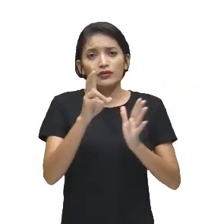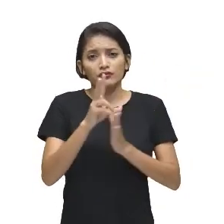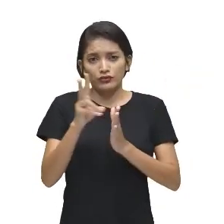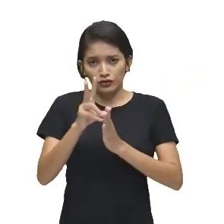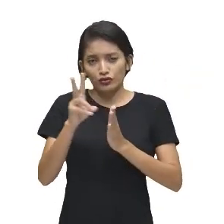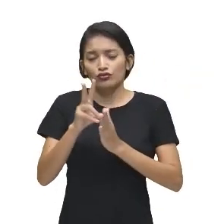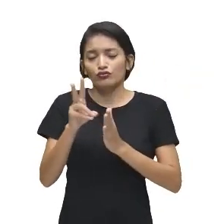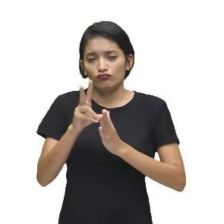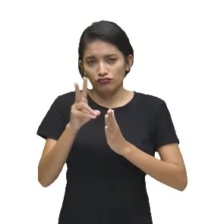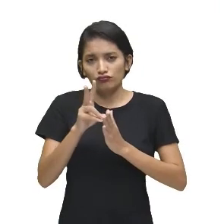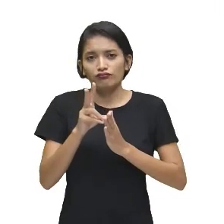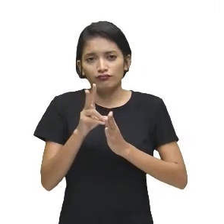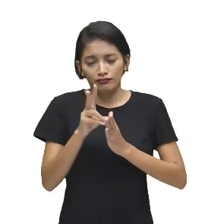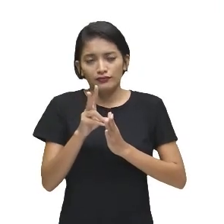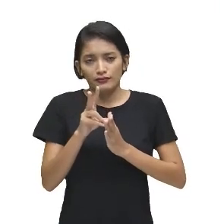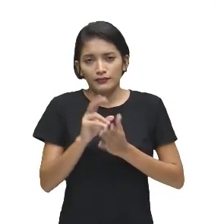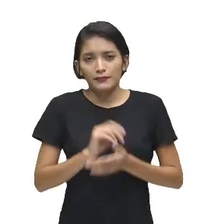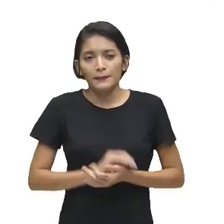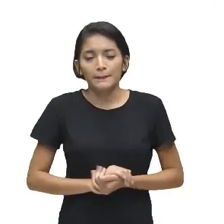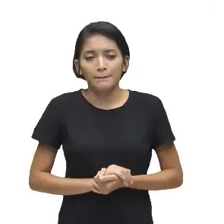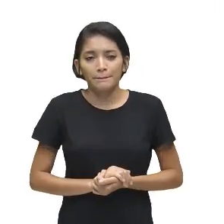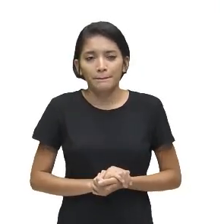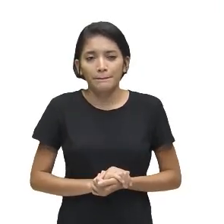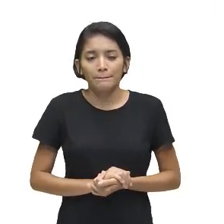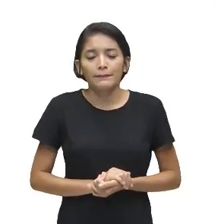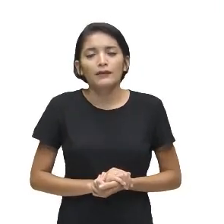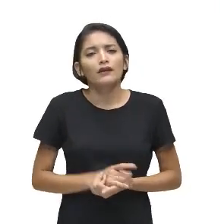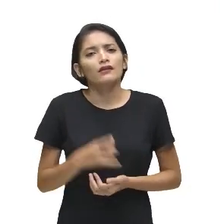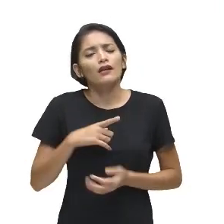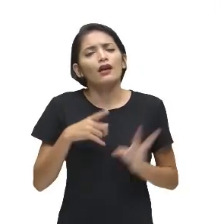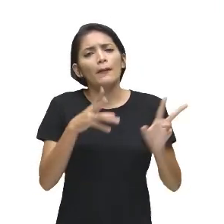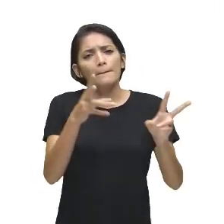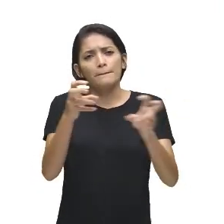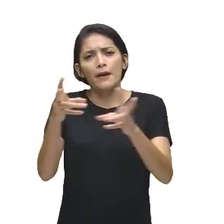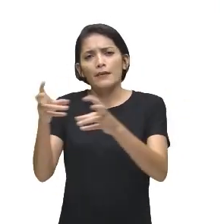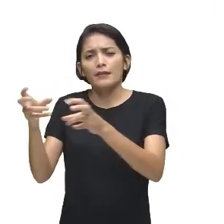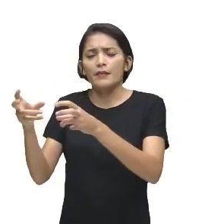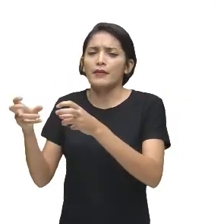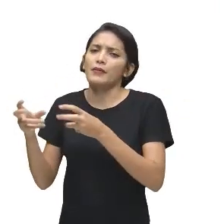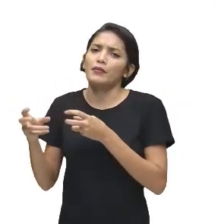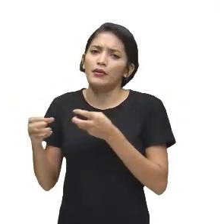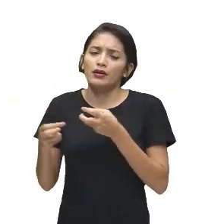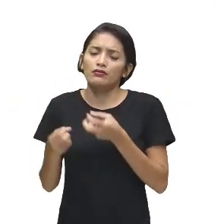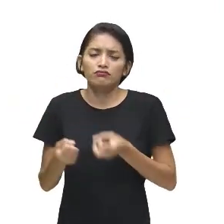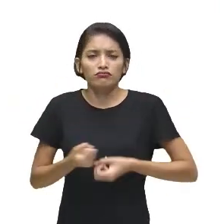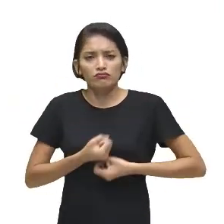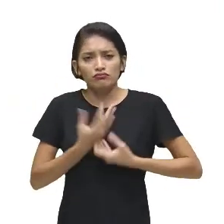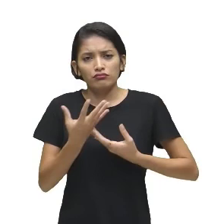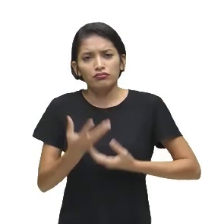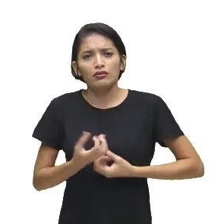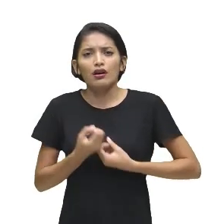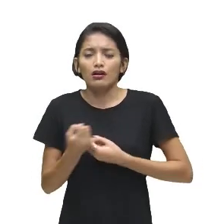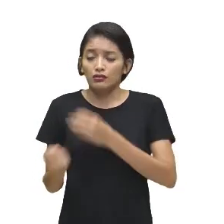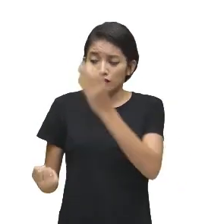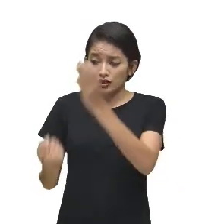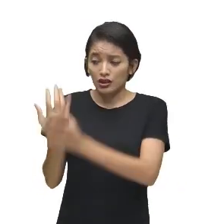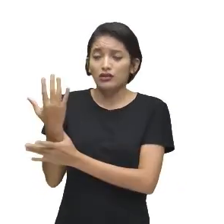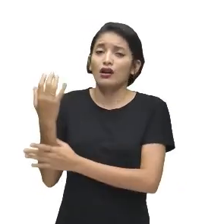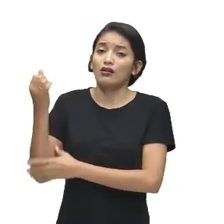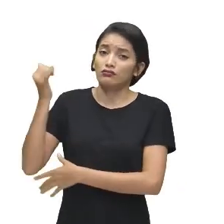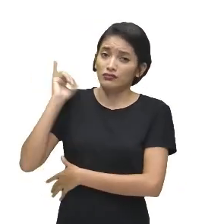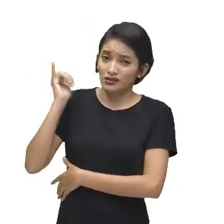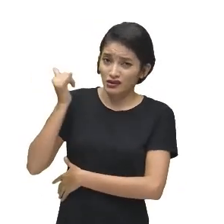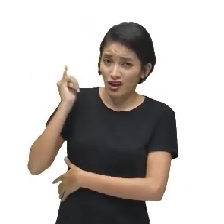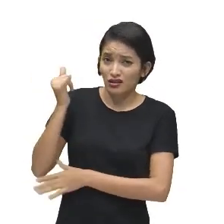trabalha a partir da cosmovisão, da poética, das narrativas da criação, das